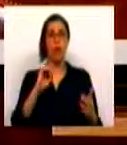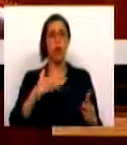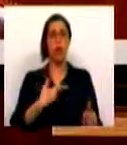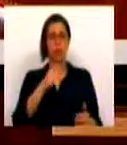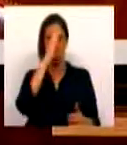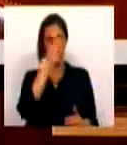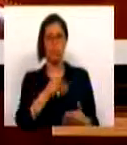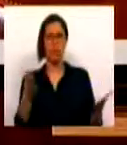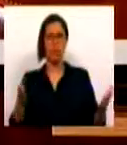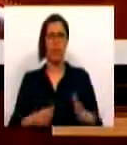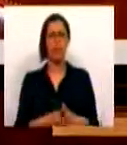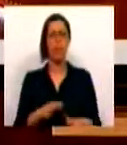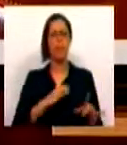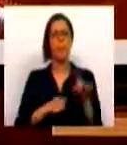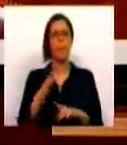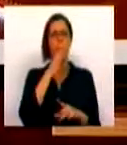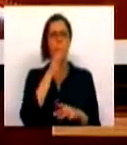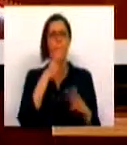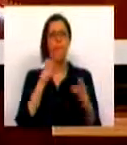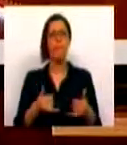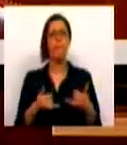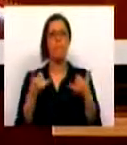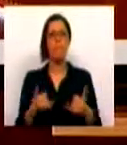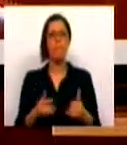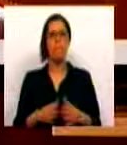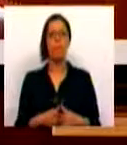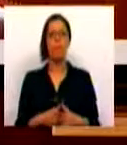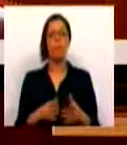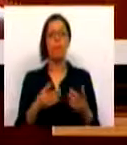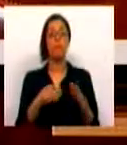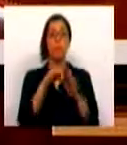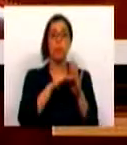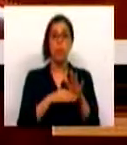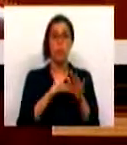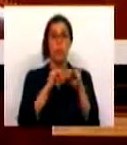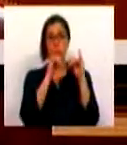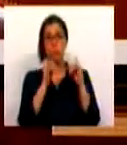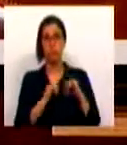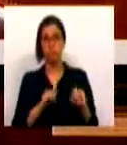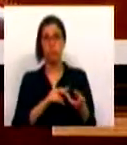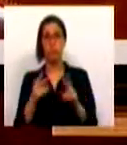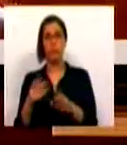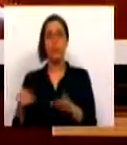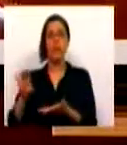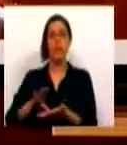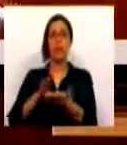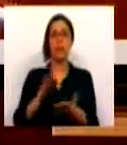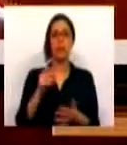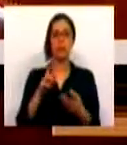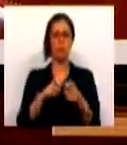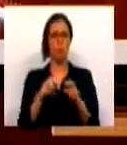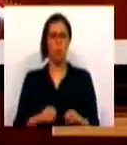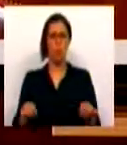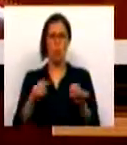como sabe. O Sr. Deputado depois passa do programa Internacionalizar para o programa Capitalizar, não há nenhum